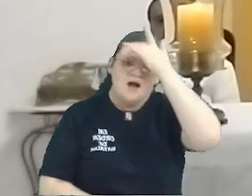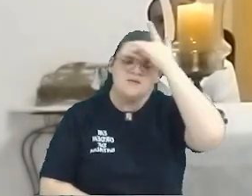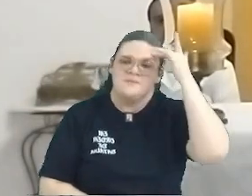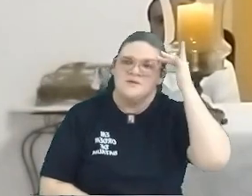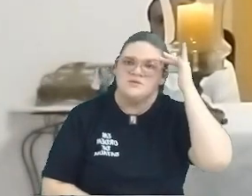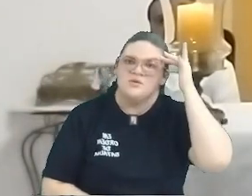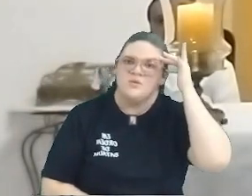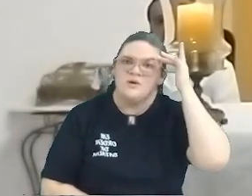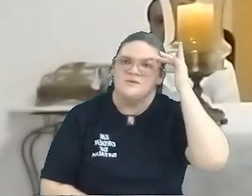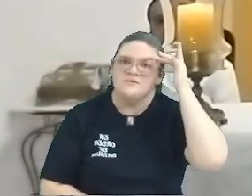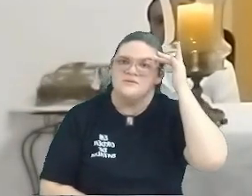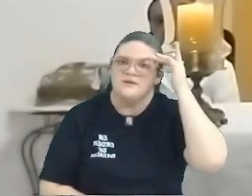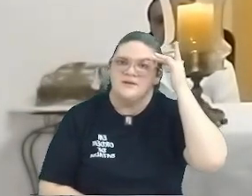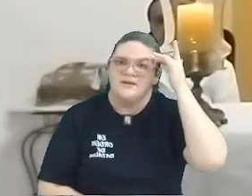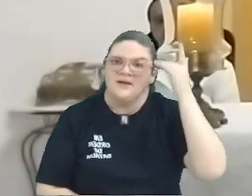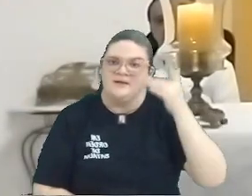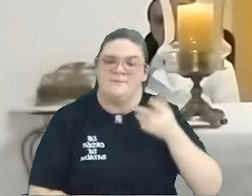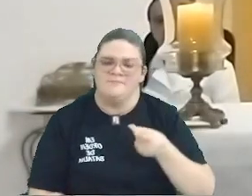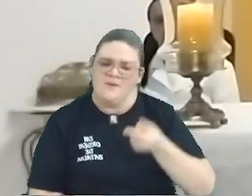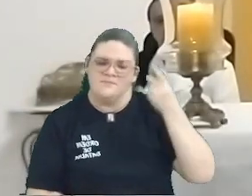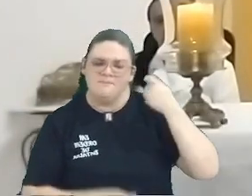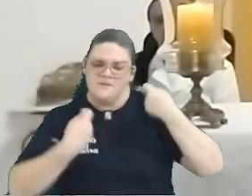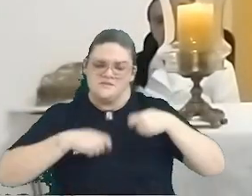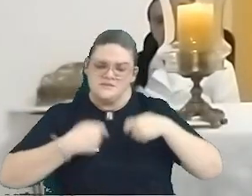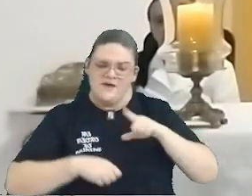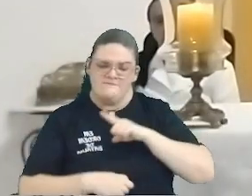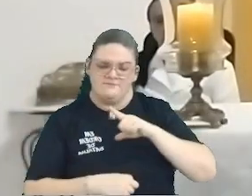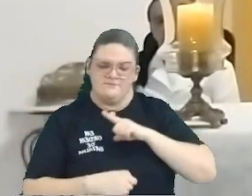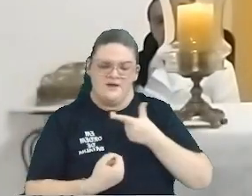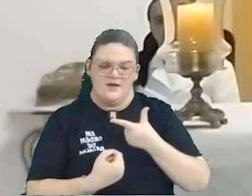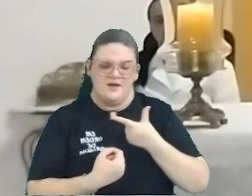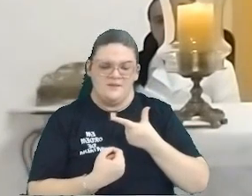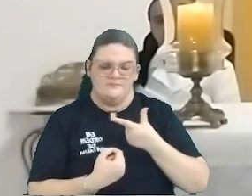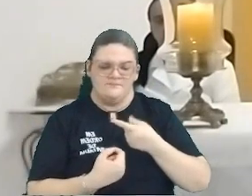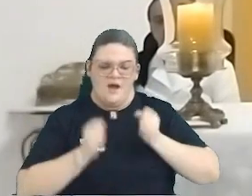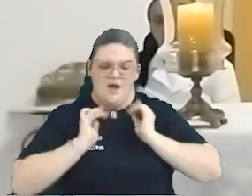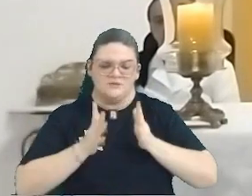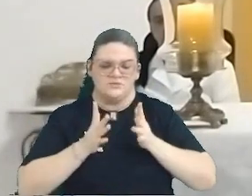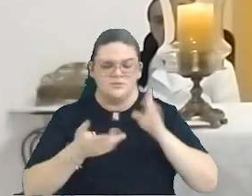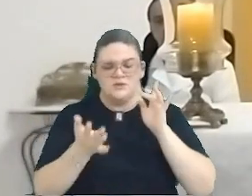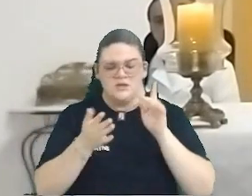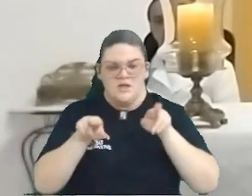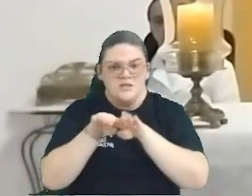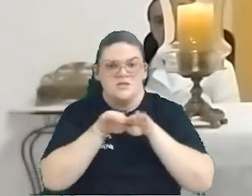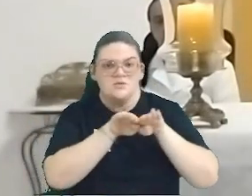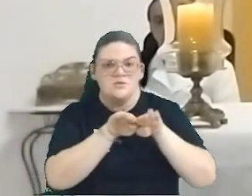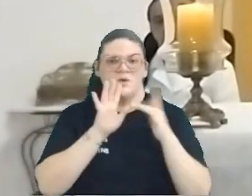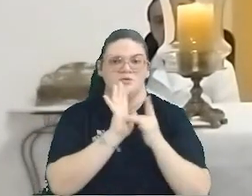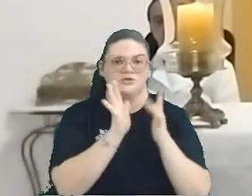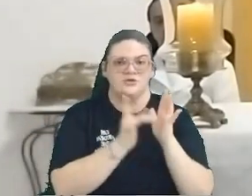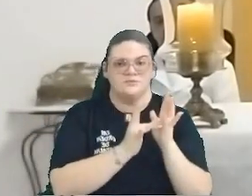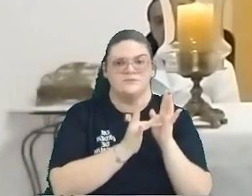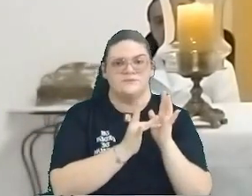fazer isso que Jesus fez, ao invés de apoiarem Jesus, ficaram contra Jesus. E